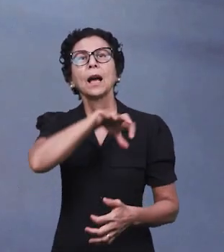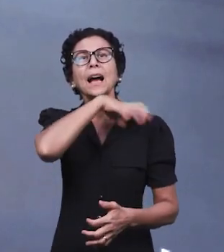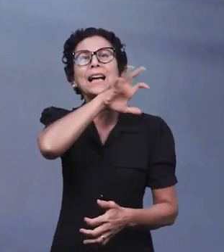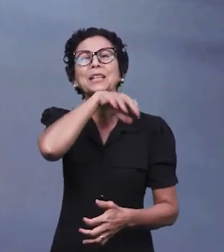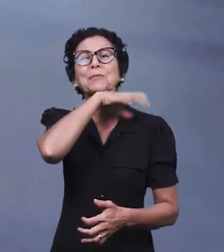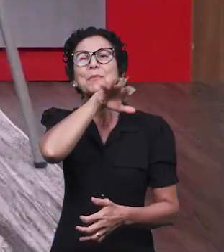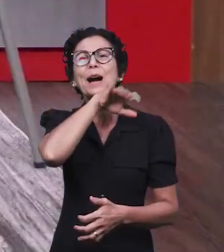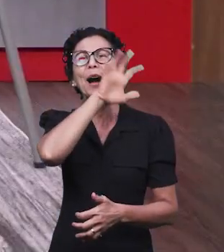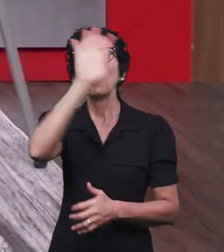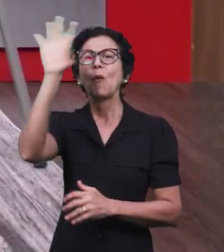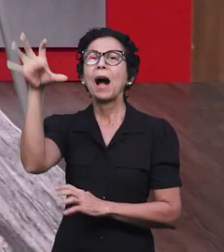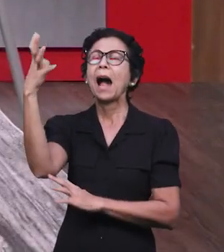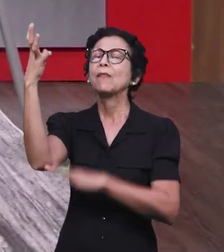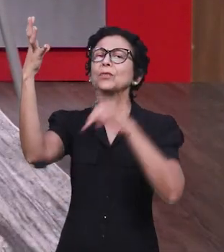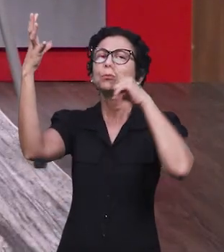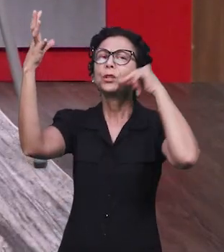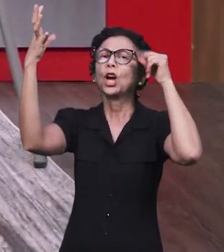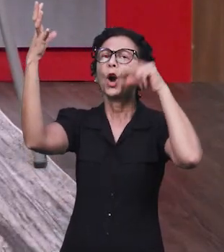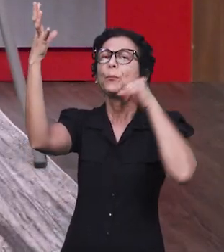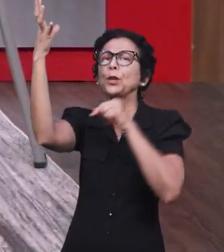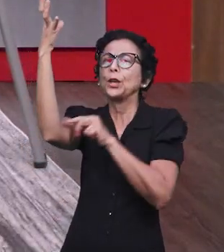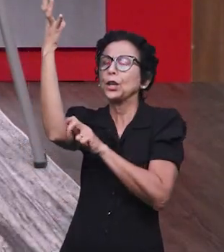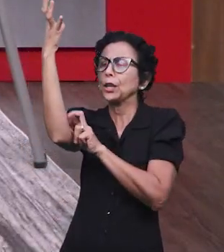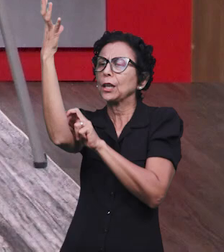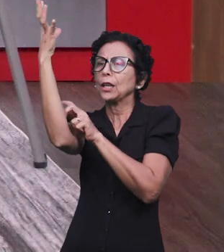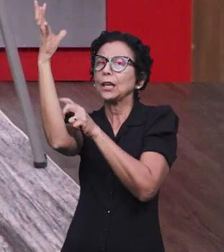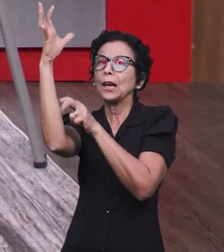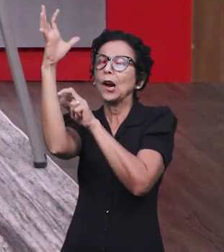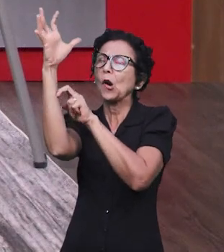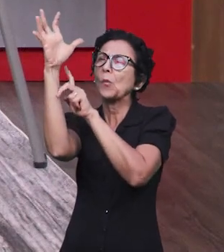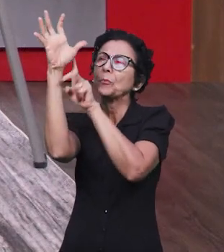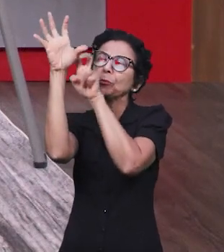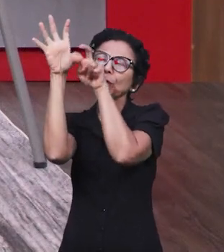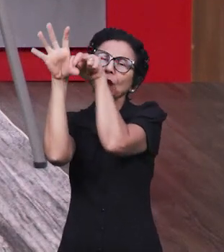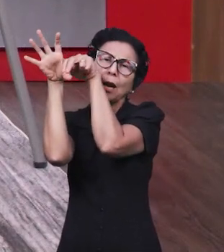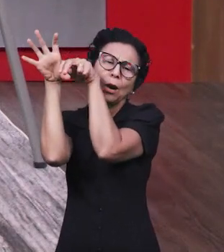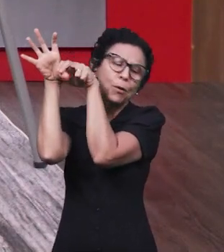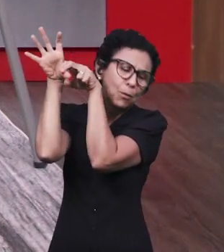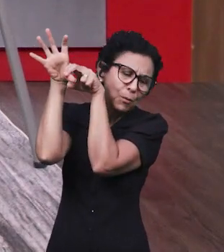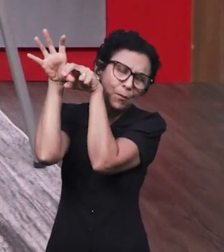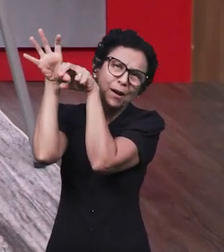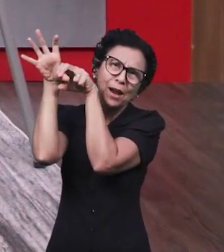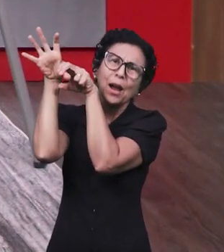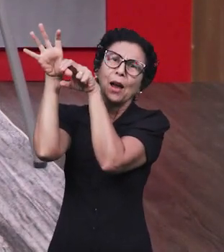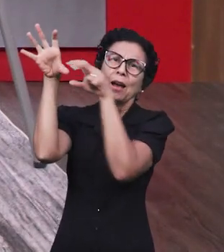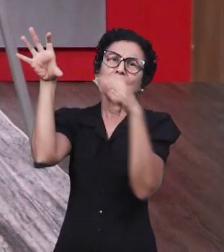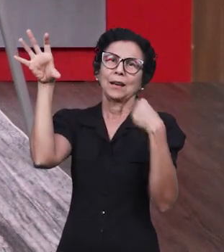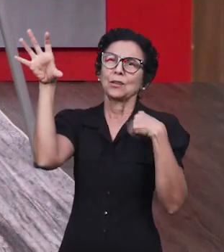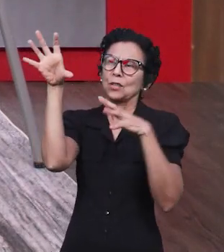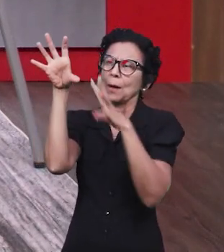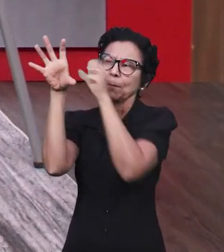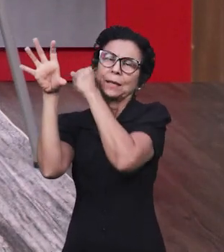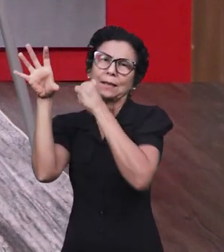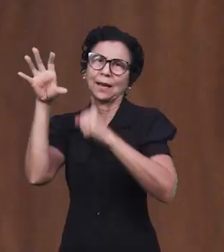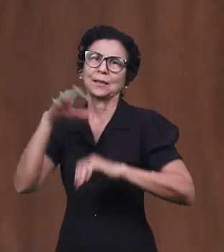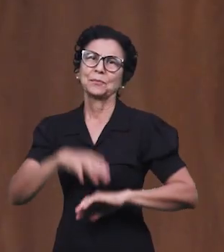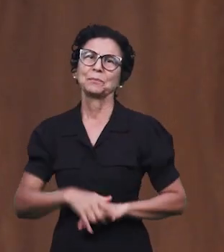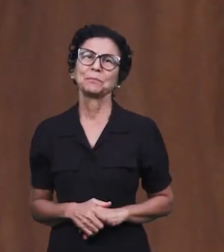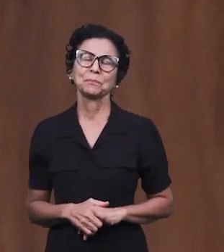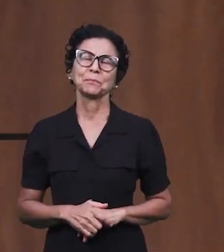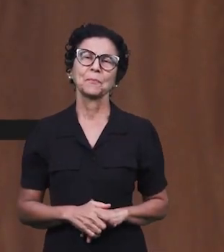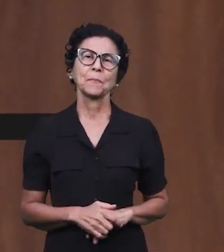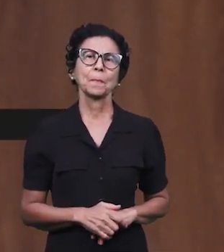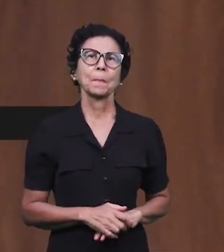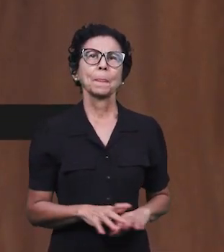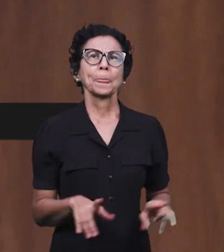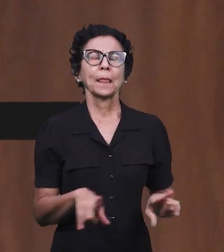peguei. As pessoas acham que não, mas já tirei alguns gatinhos de árvore. Nós vimos lá naquele trauma, naquela situação